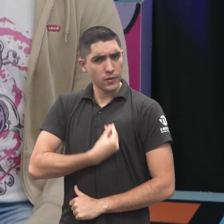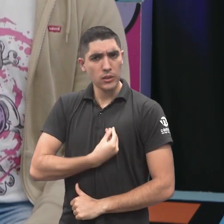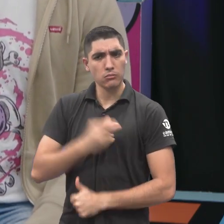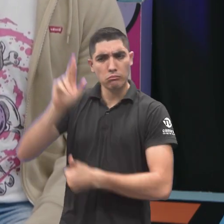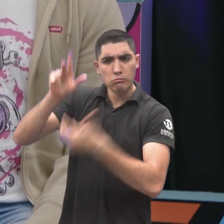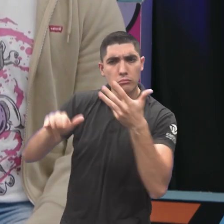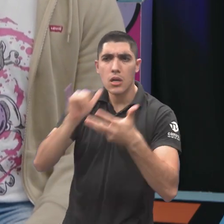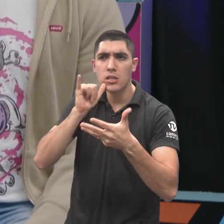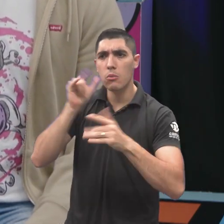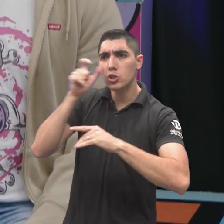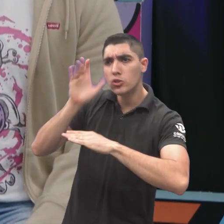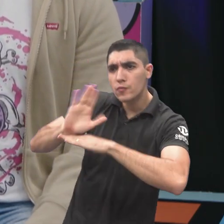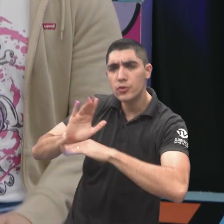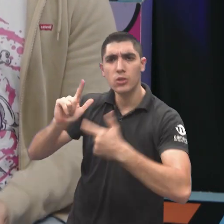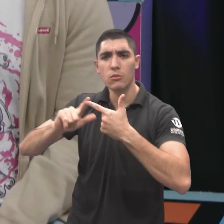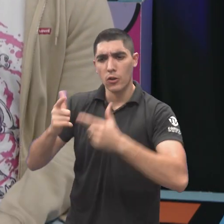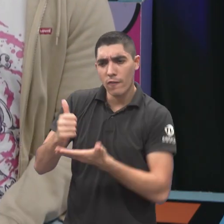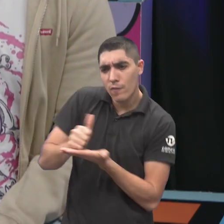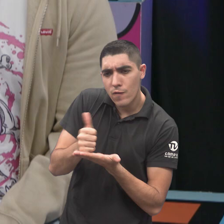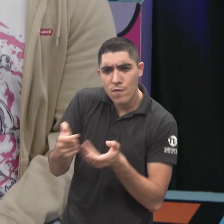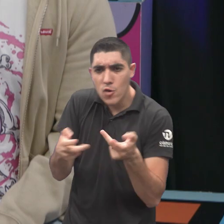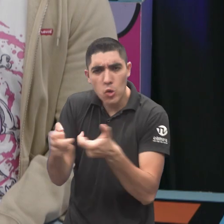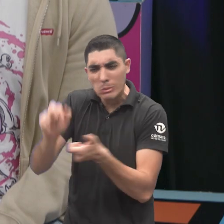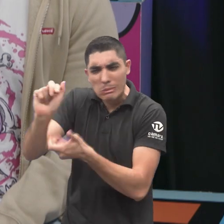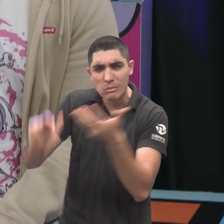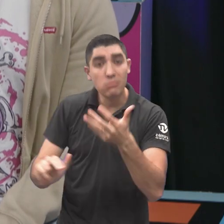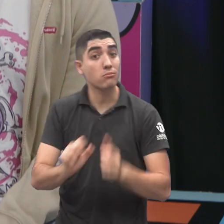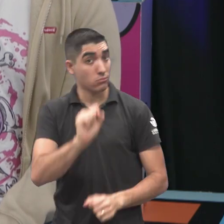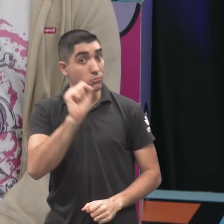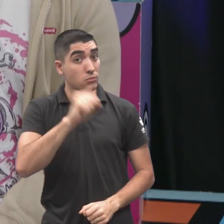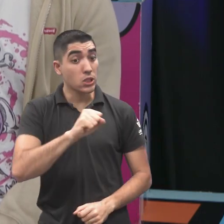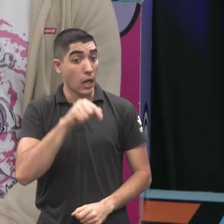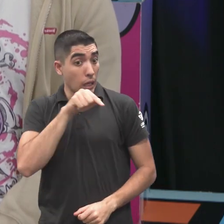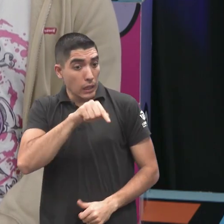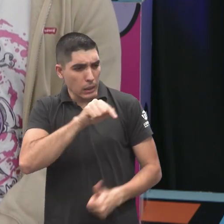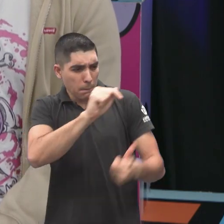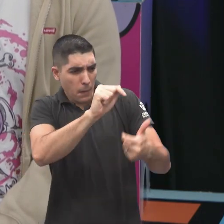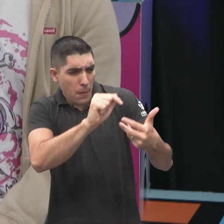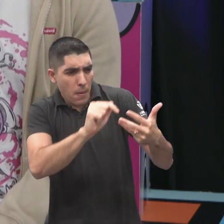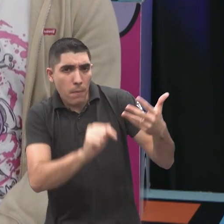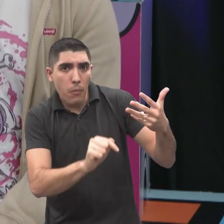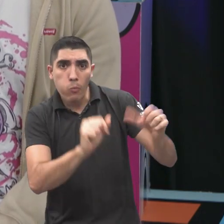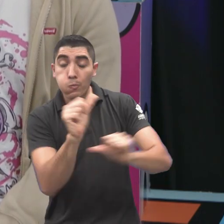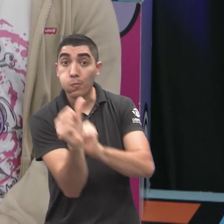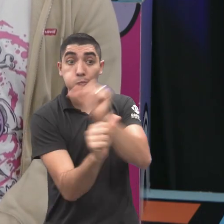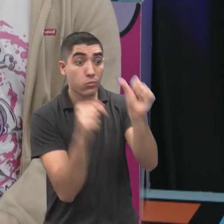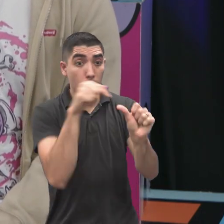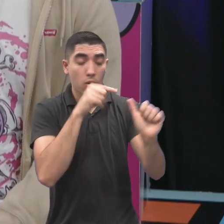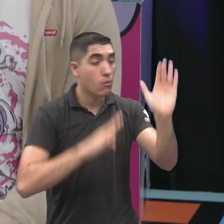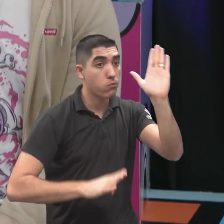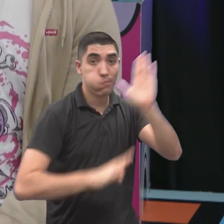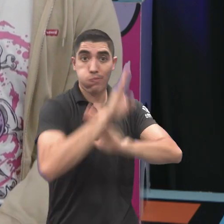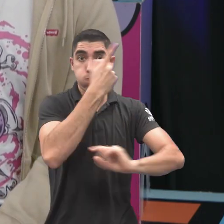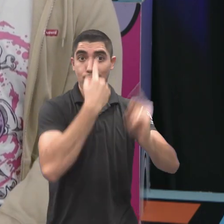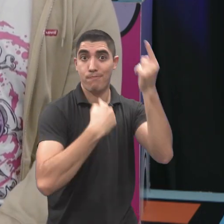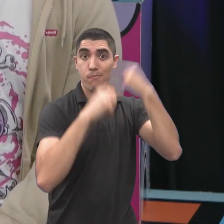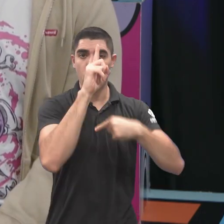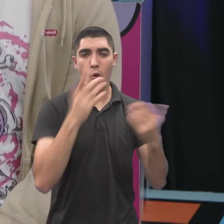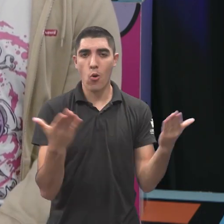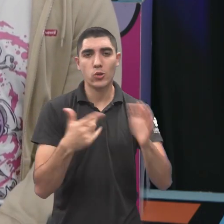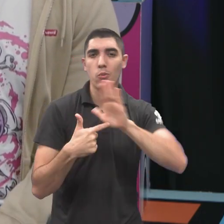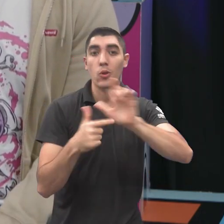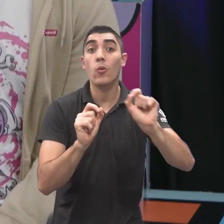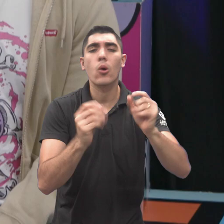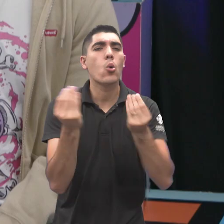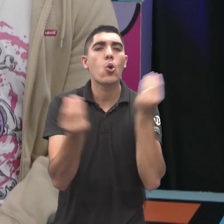música, até videogame, né? Pois é, tudo bem, pessoal? Essas áreas estão evoluindo numa velocidade absurda. E hoje a gente fala